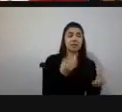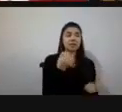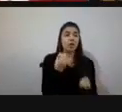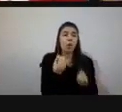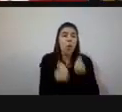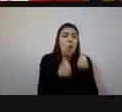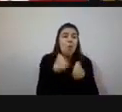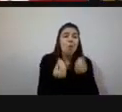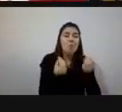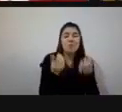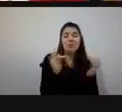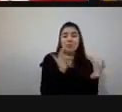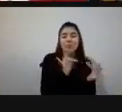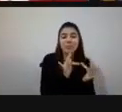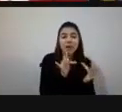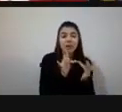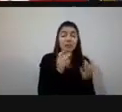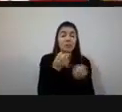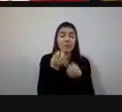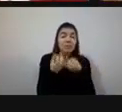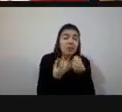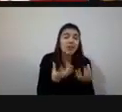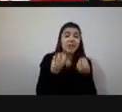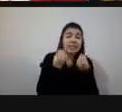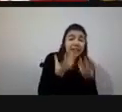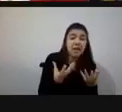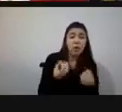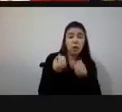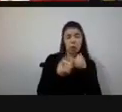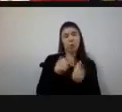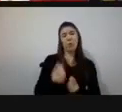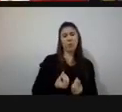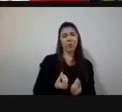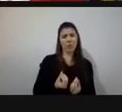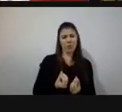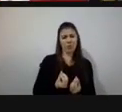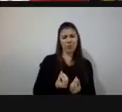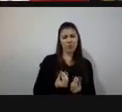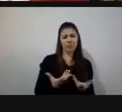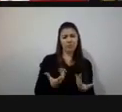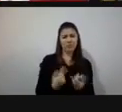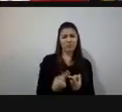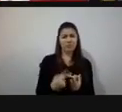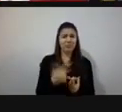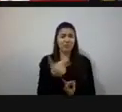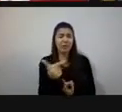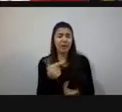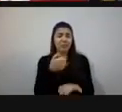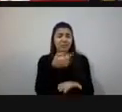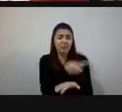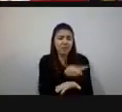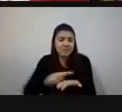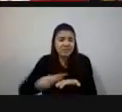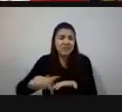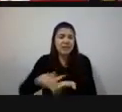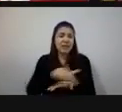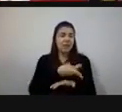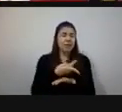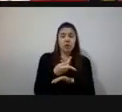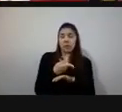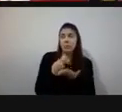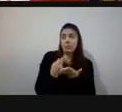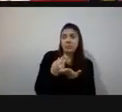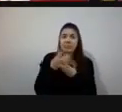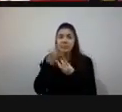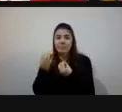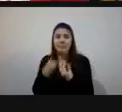um desenho, talvez dizer, olha, está acontecendo alguma coisa comigo. Então, eu tenho uma